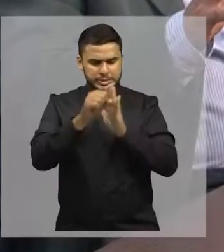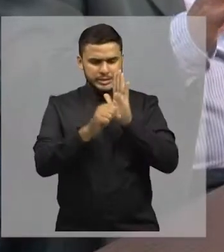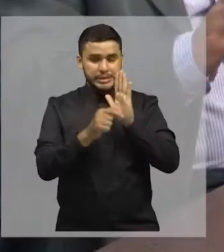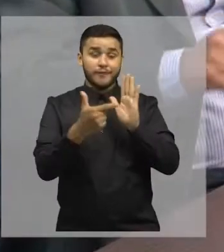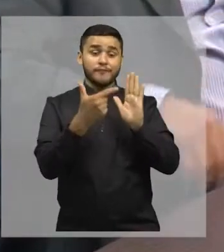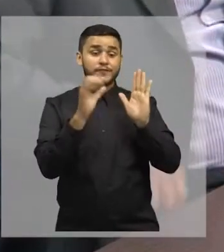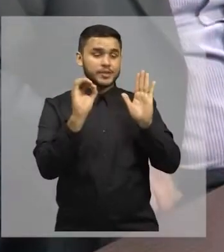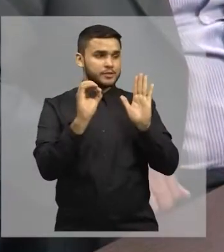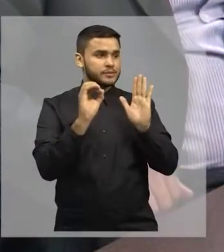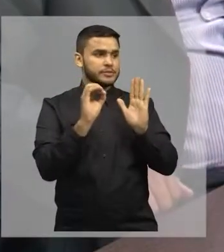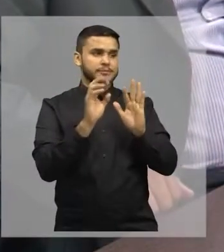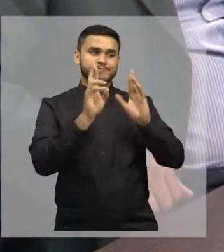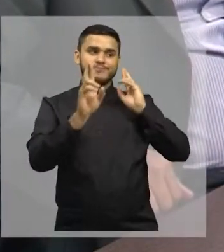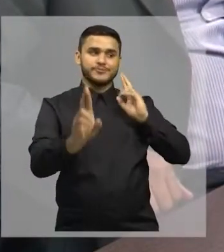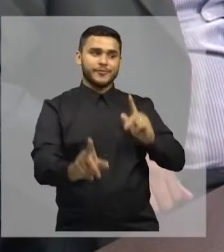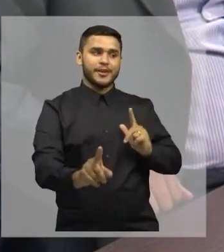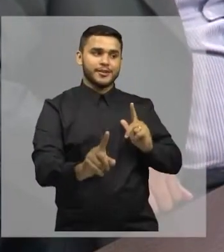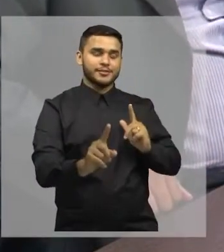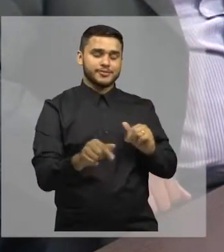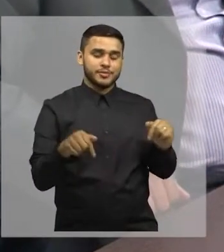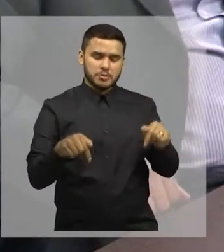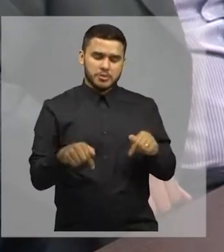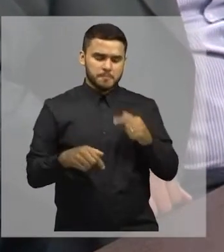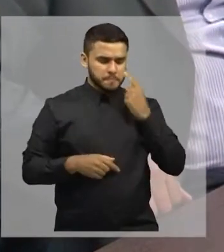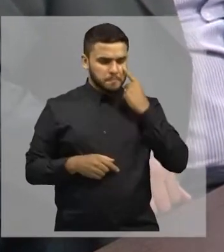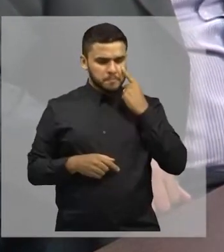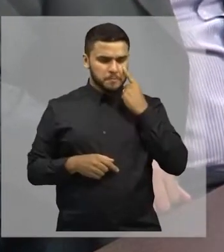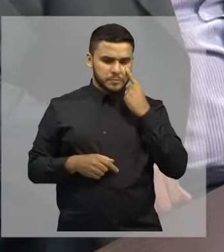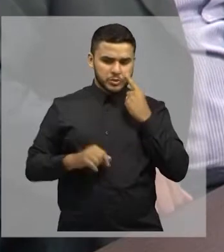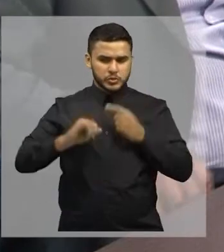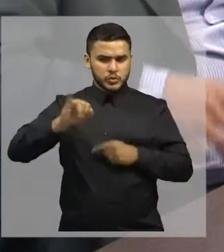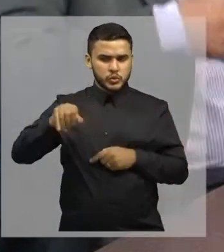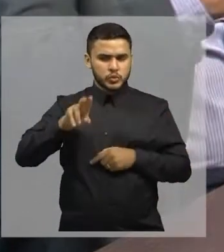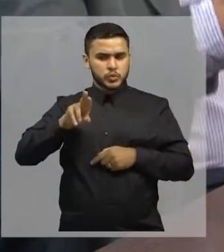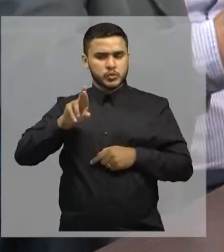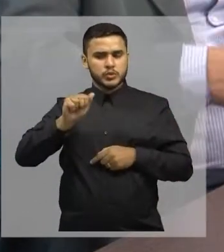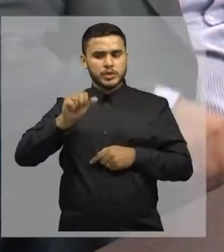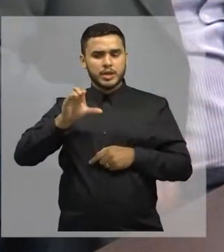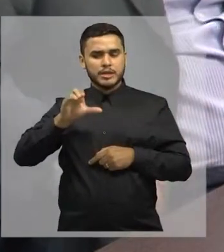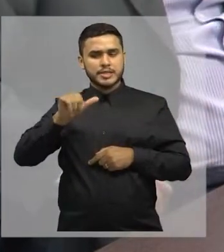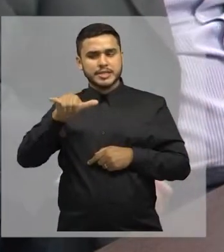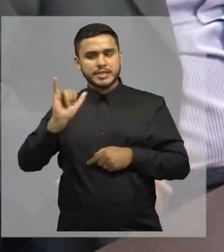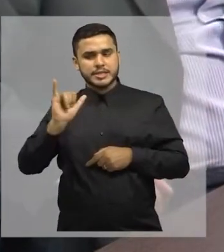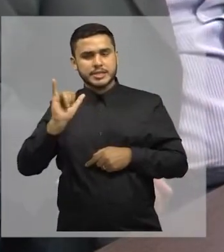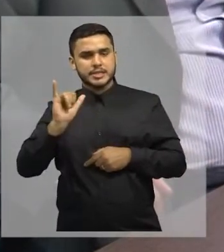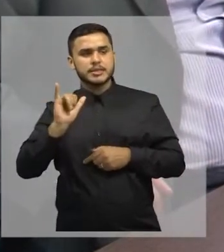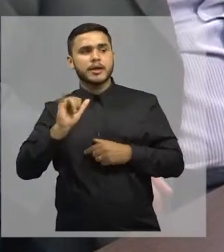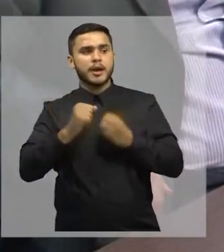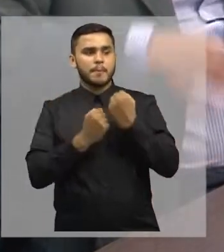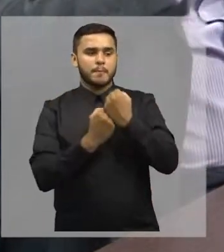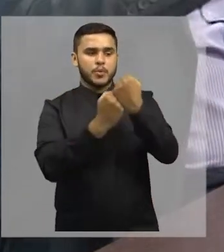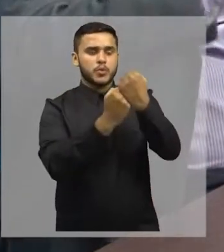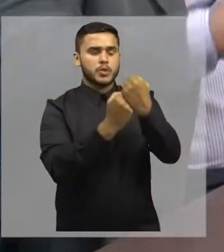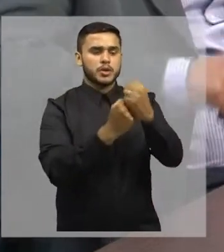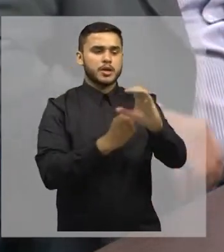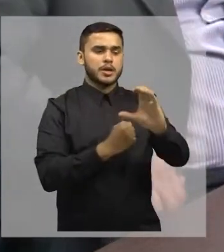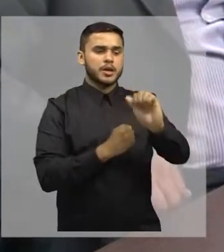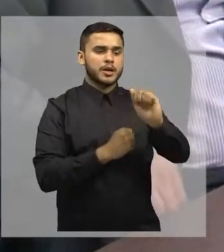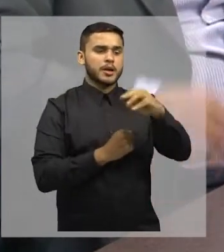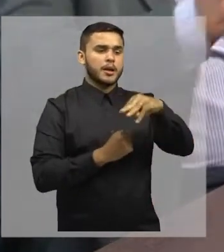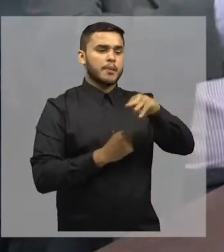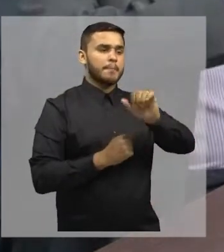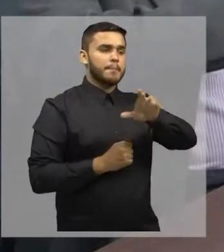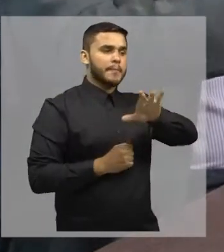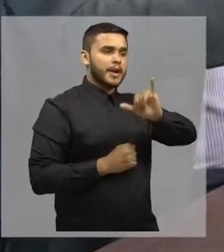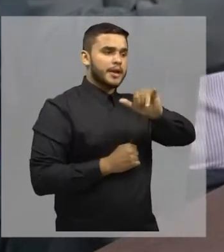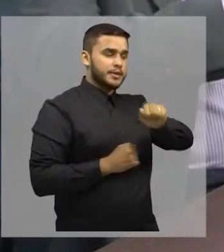dúvida, quer dizer, mesmo essas intervenções e ela conseguindo trazer uma qualidade de